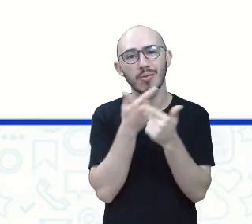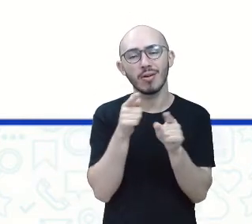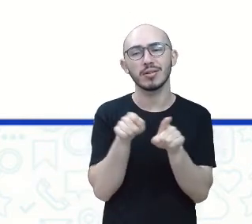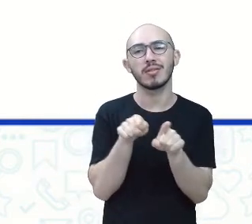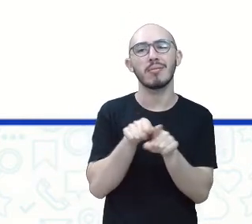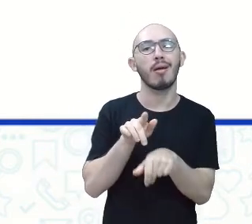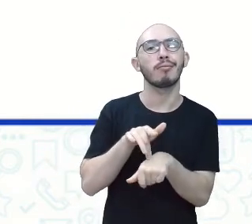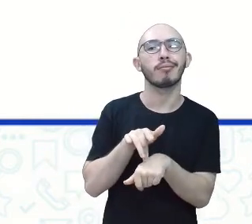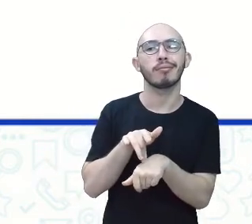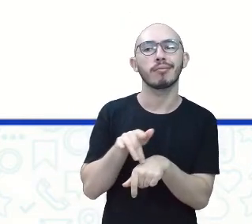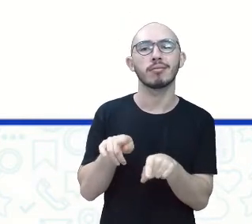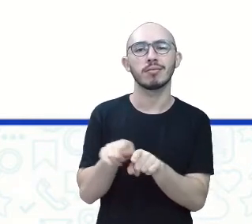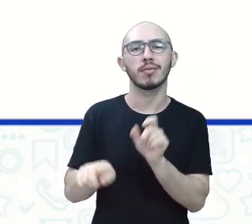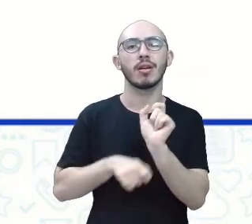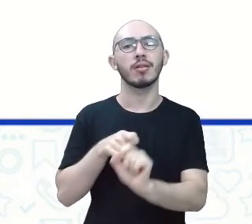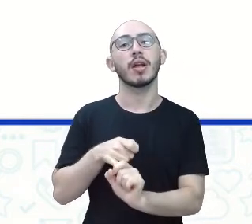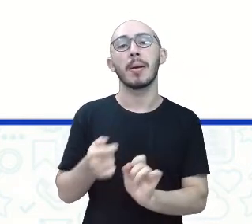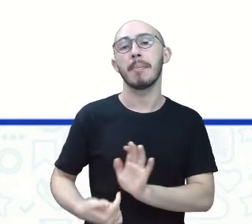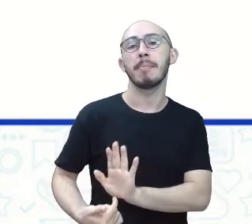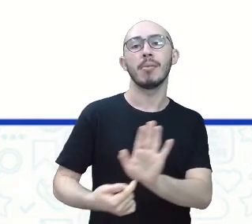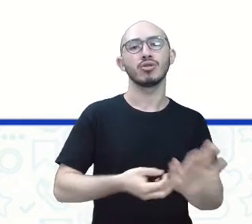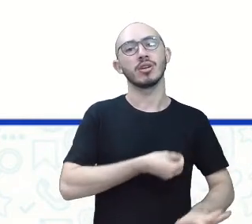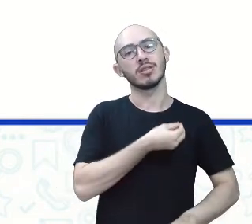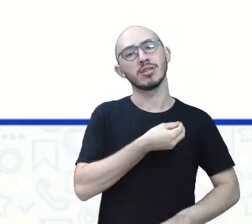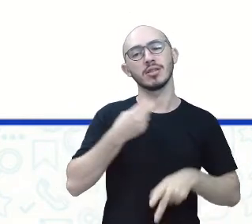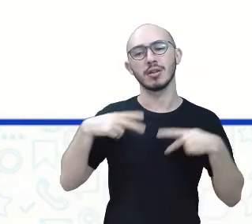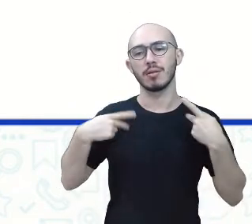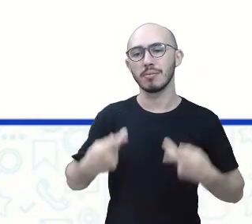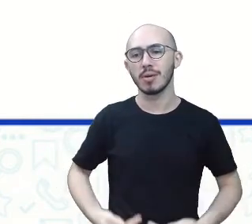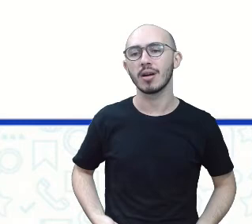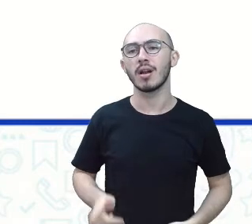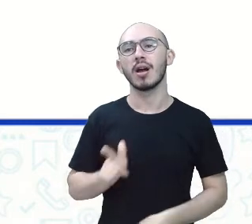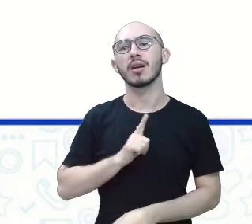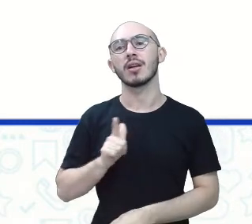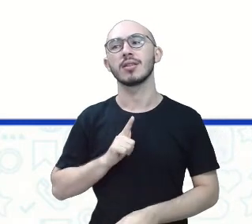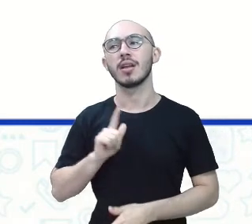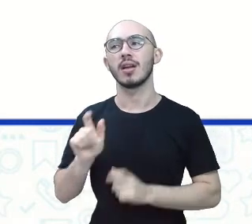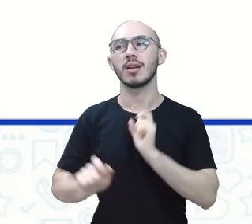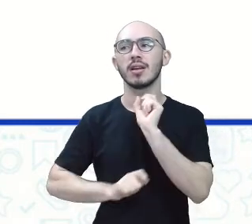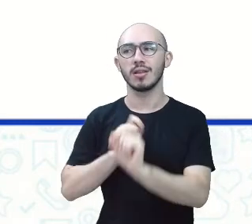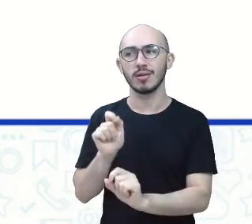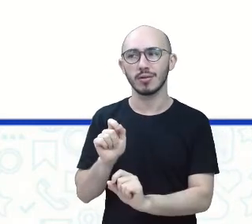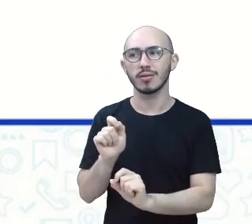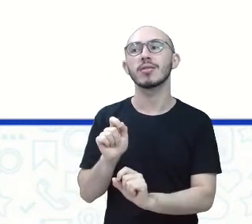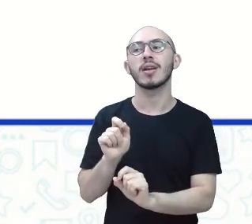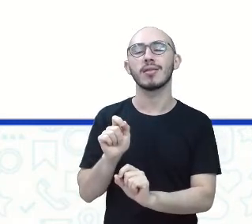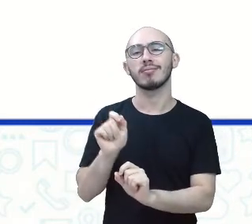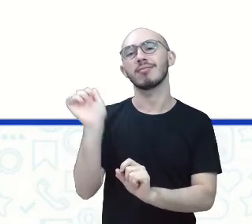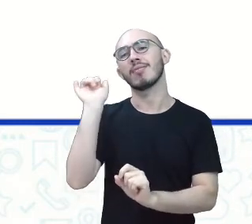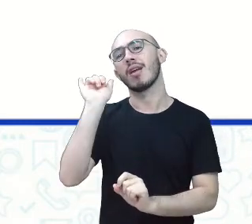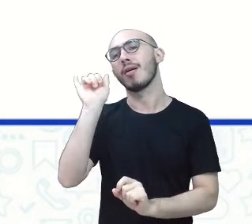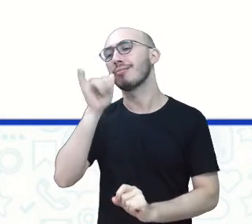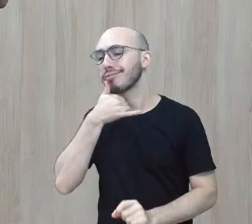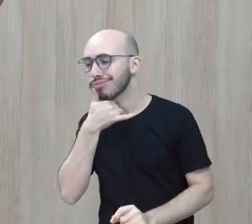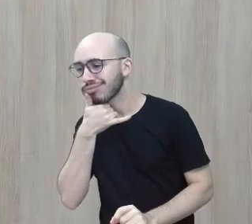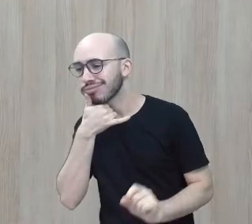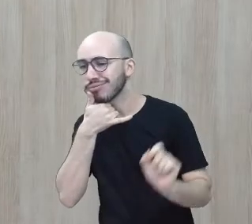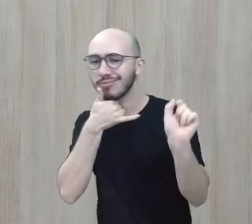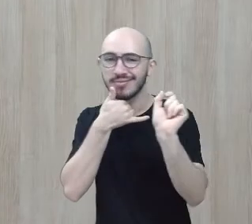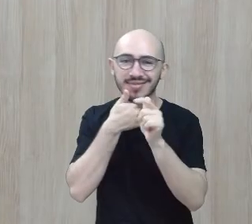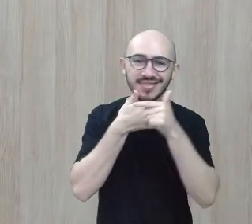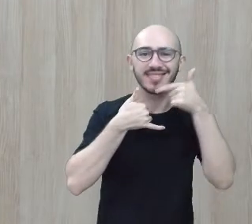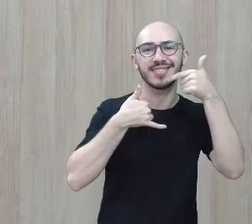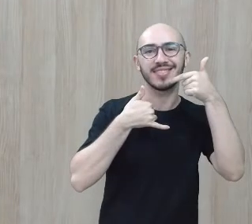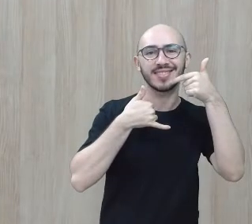que a existência humana oscila entre a tragédia e a comédia. Então,